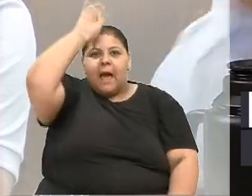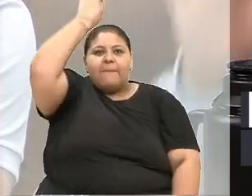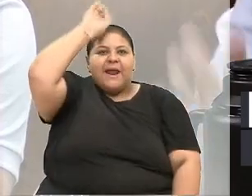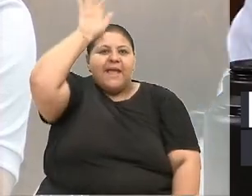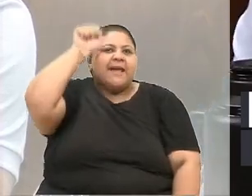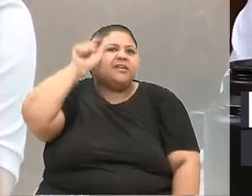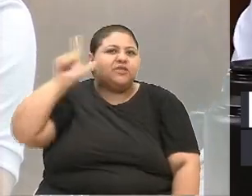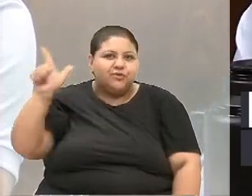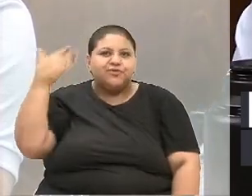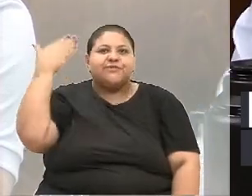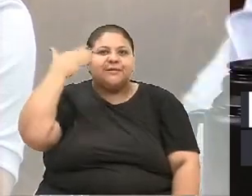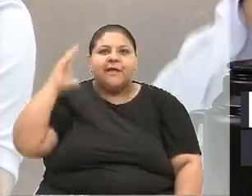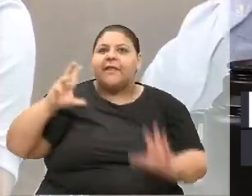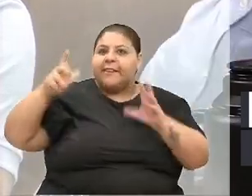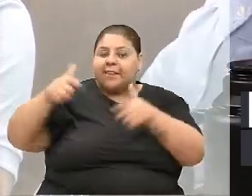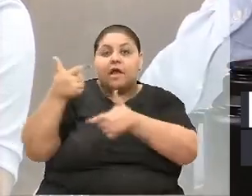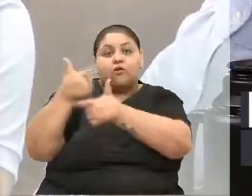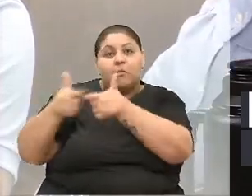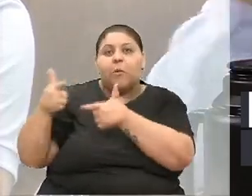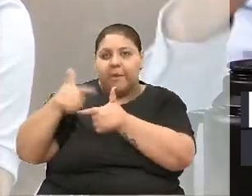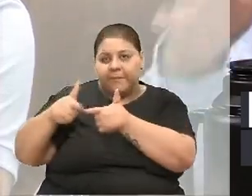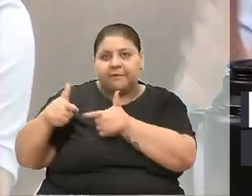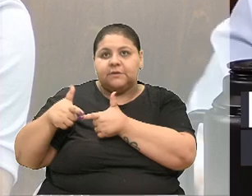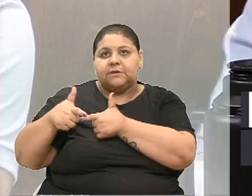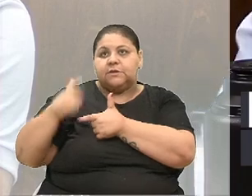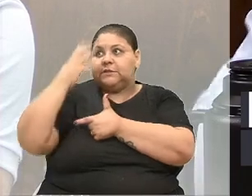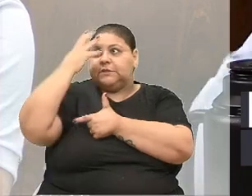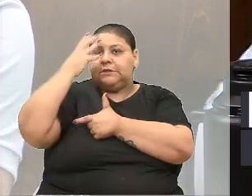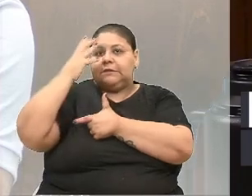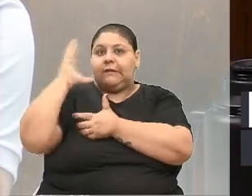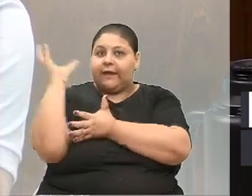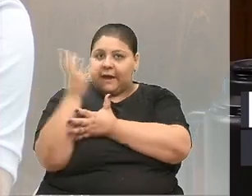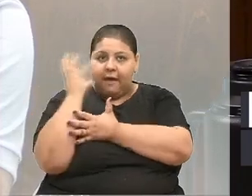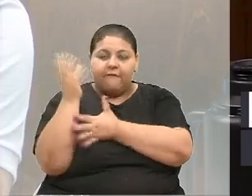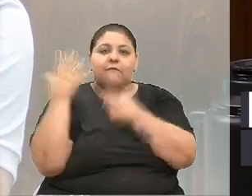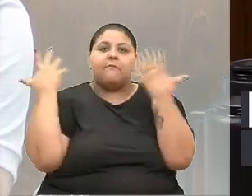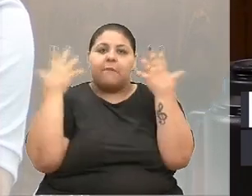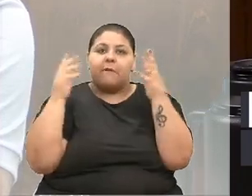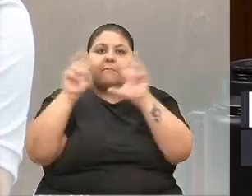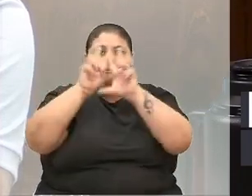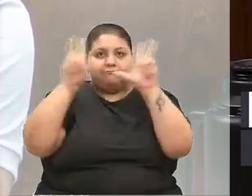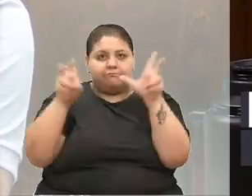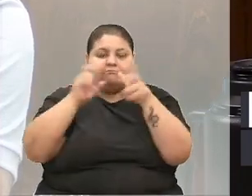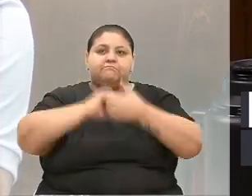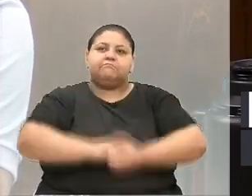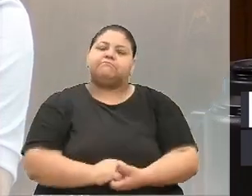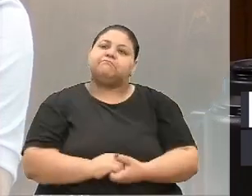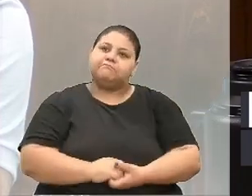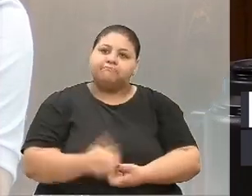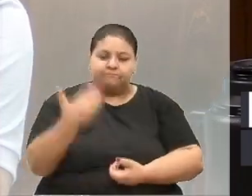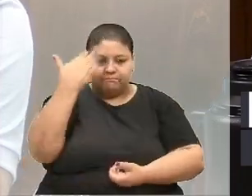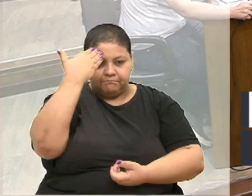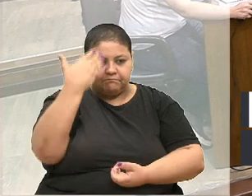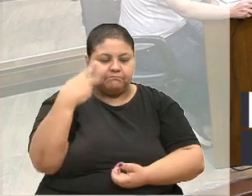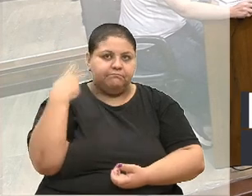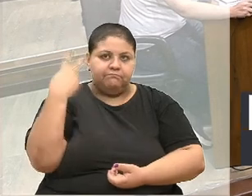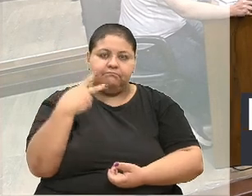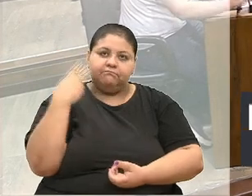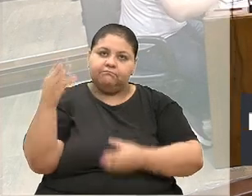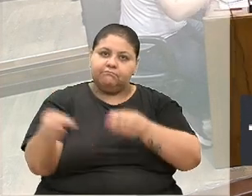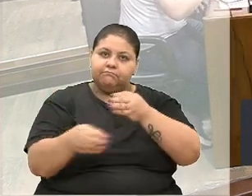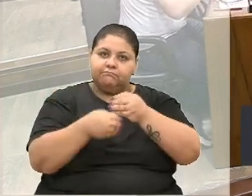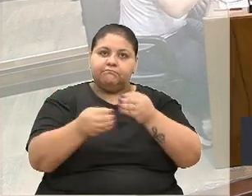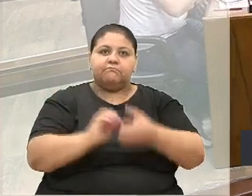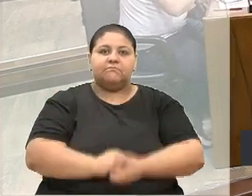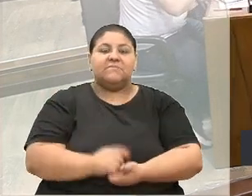coisas que levam a problemas gravíssimos, né? Então, parabéns pelo tema, mas vamos lá. Obrigado, vereador, pela contribuição.